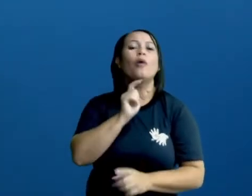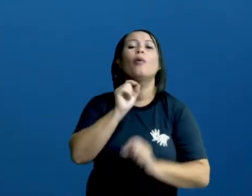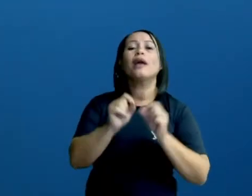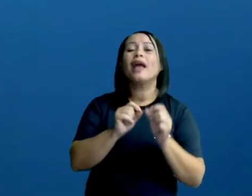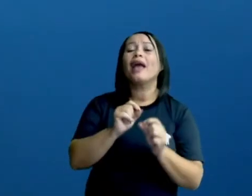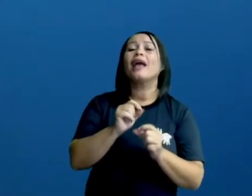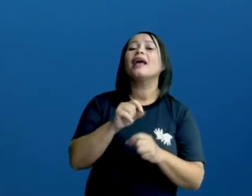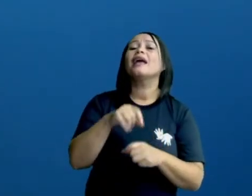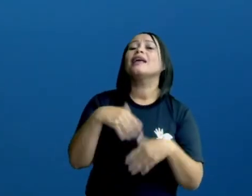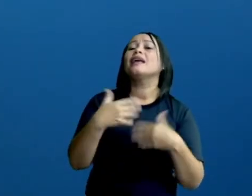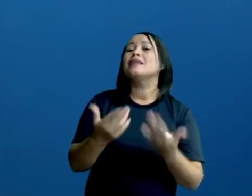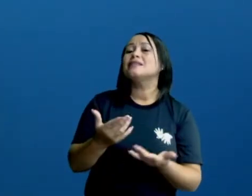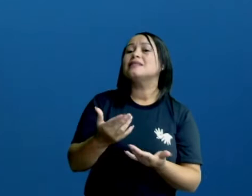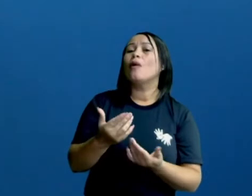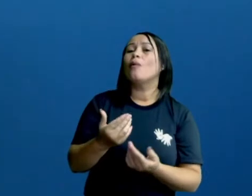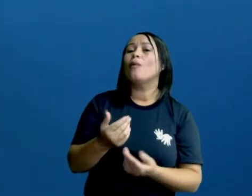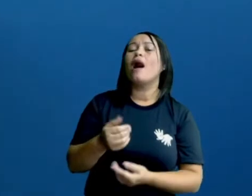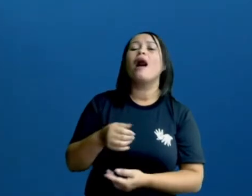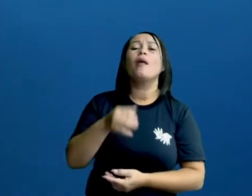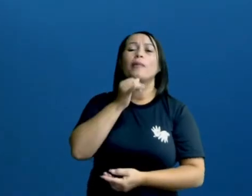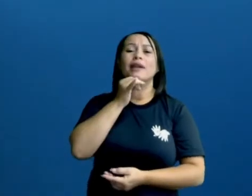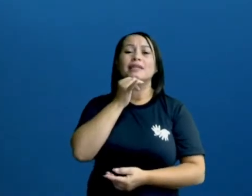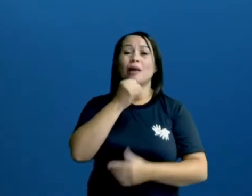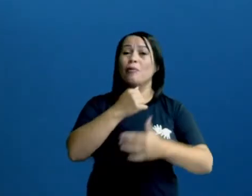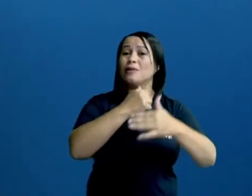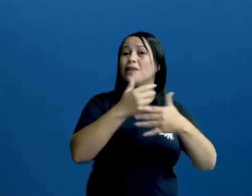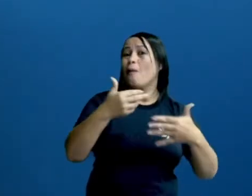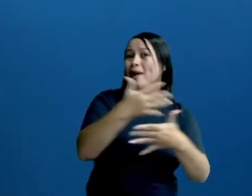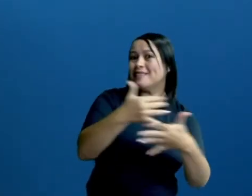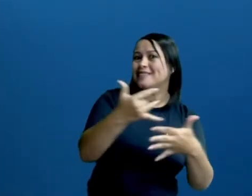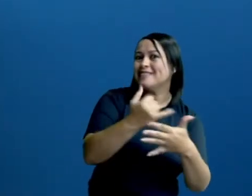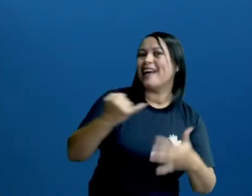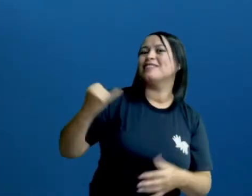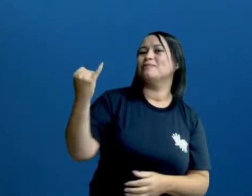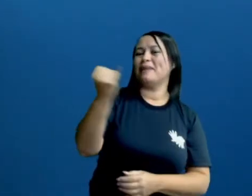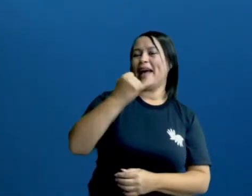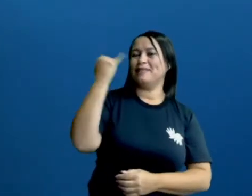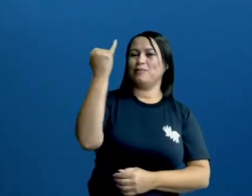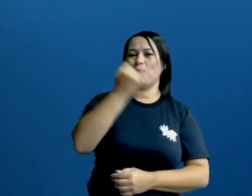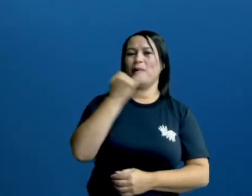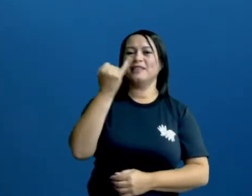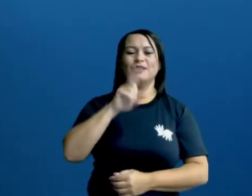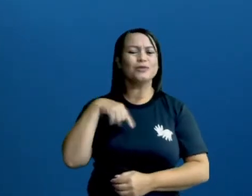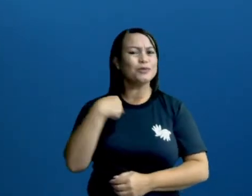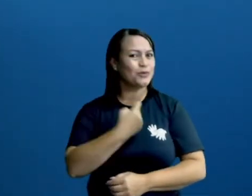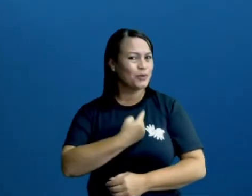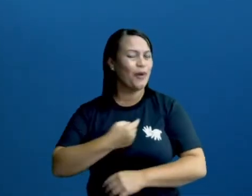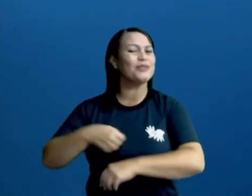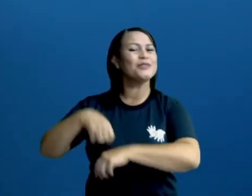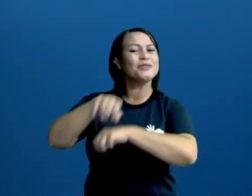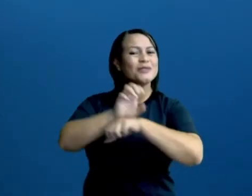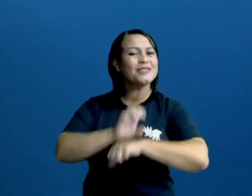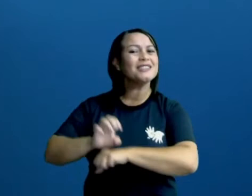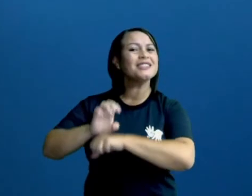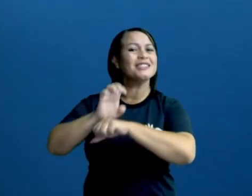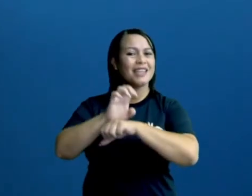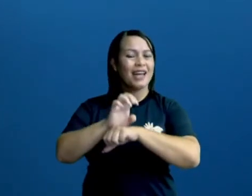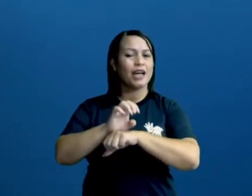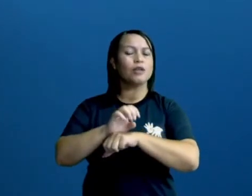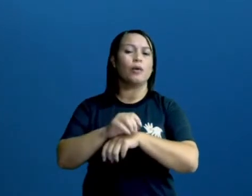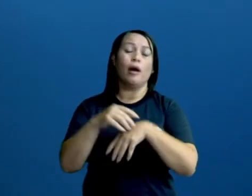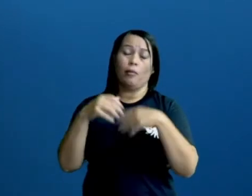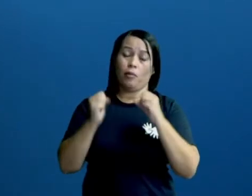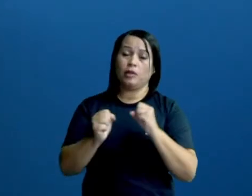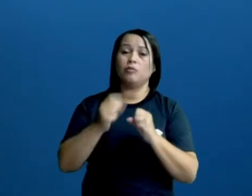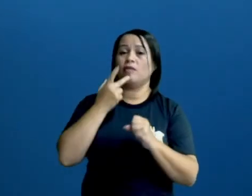quem são as irmãs de maior glória. São as cidades mais importantes do nosso estado. Então, a gente pode